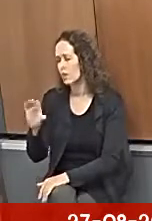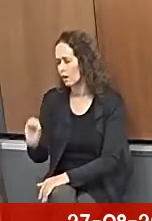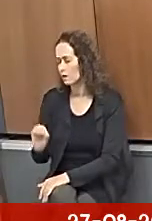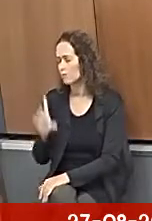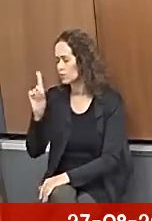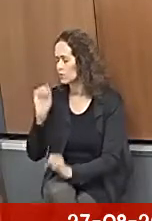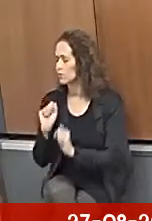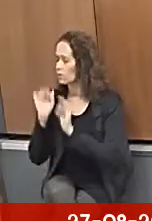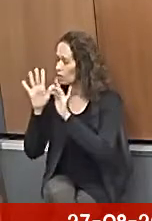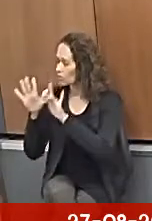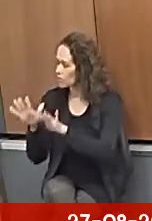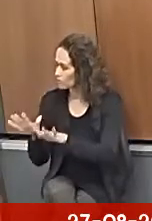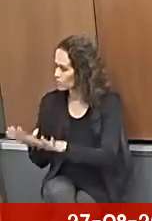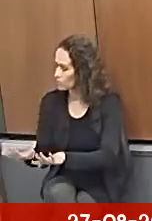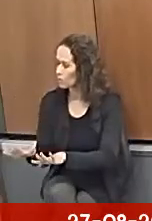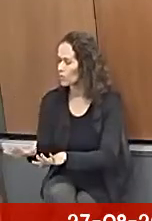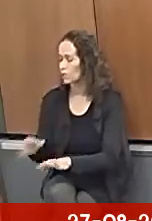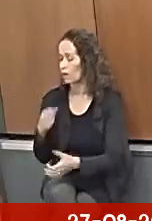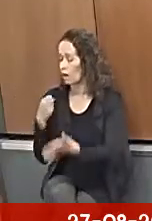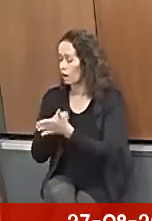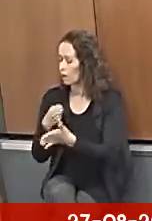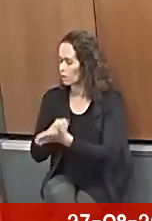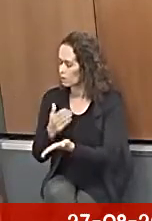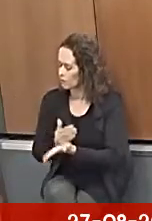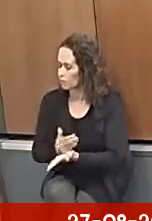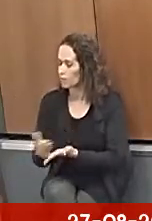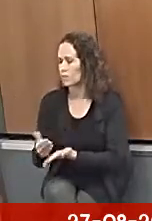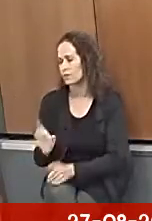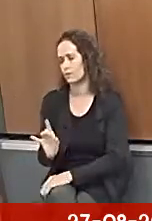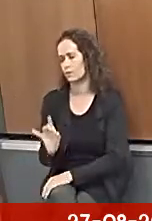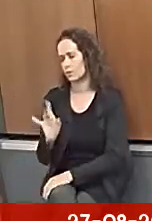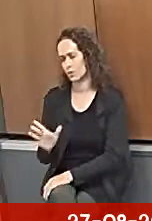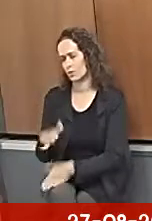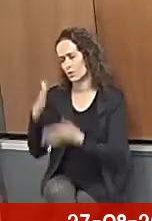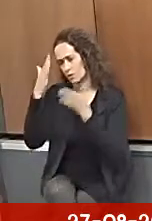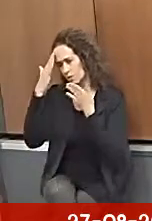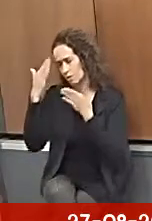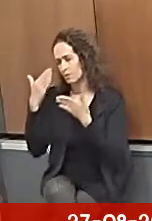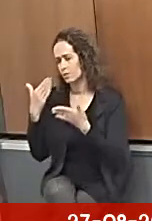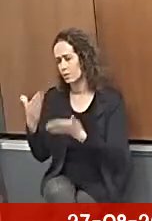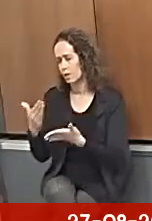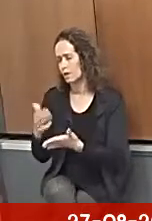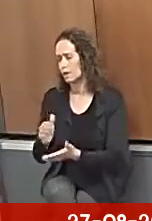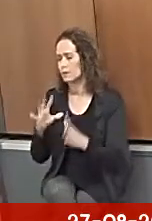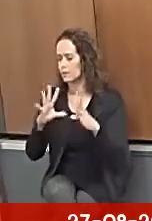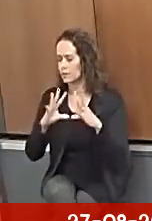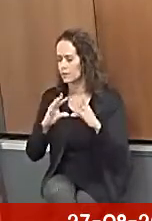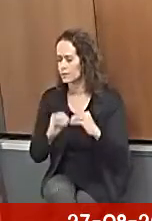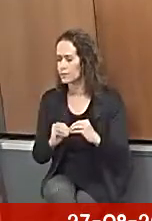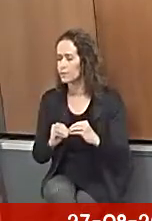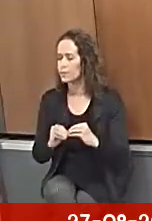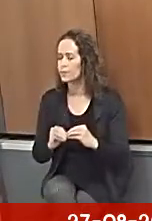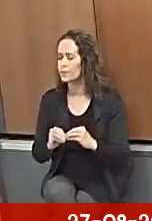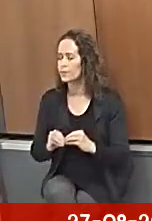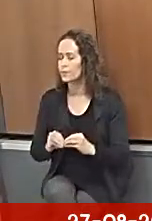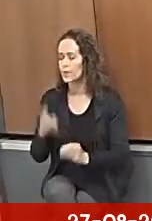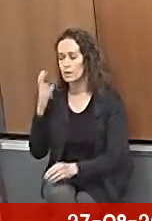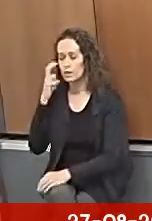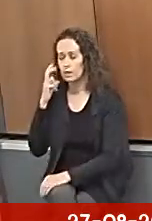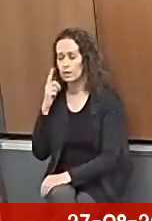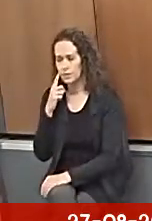essa luta surda está só começando obrigado obrigado para suas considerações finais deputado josé